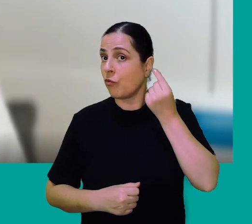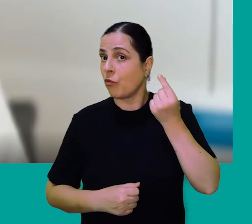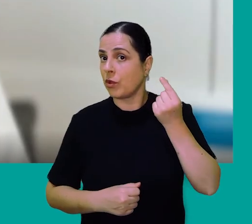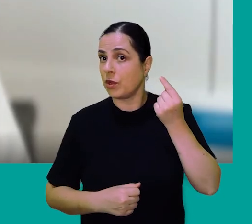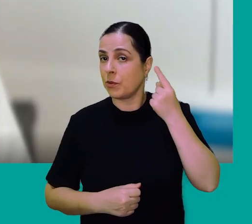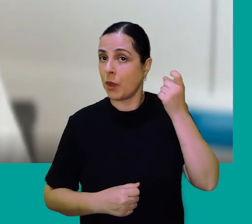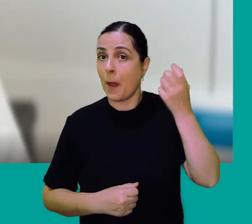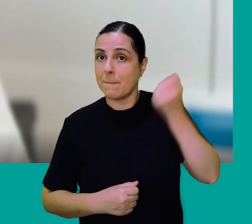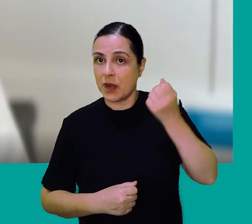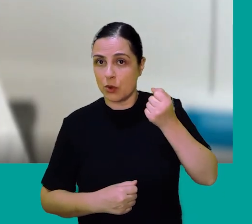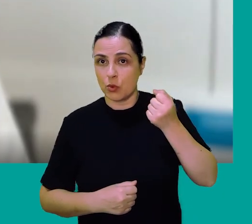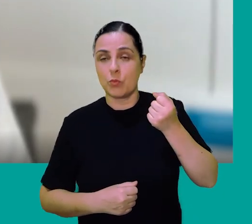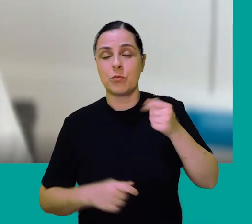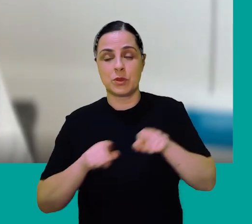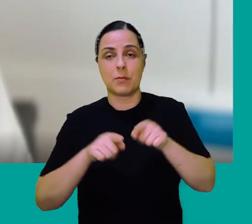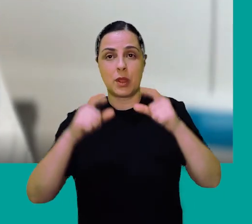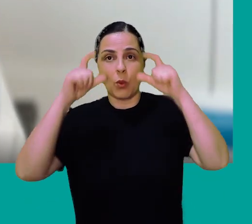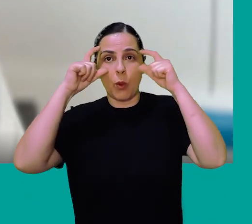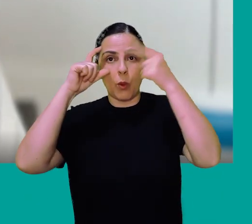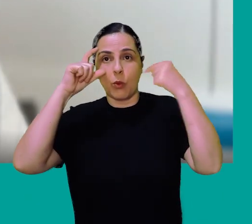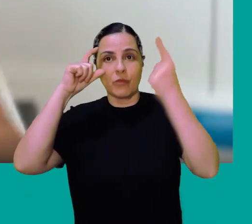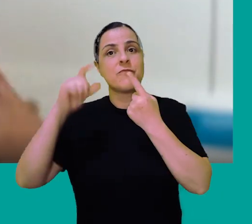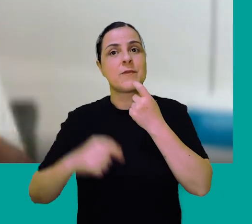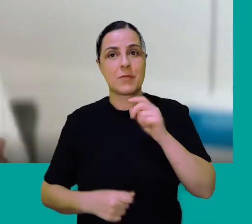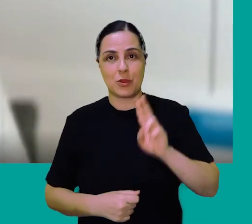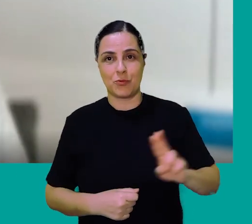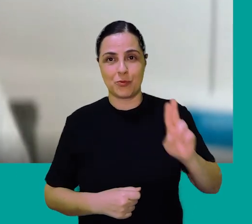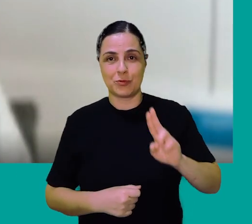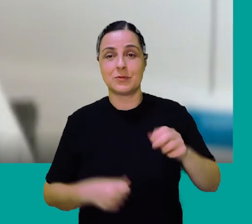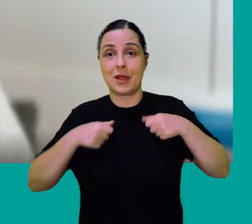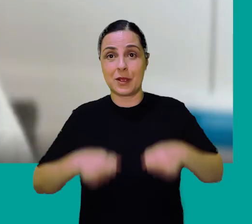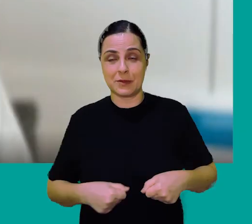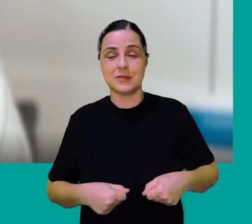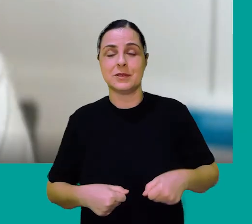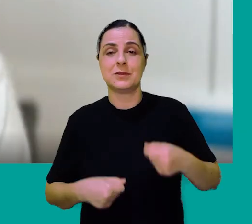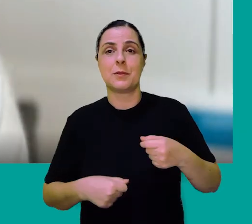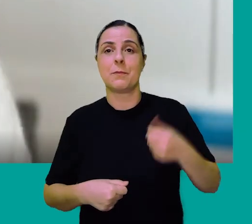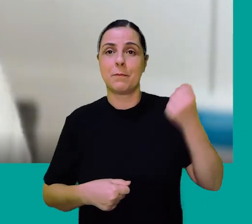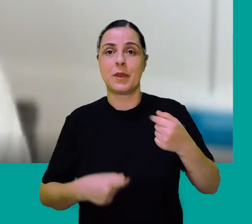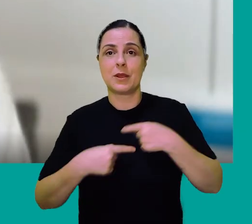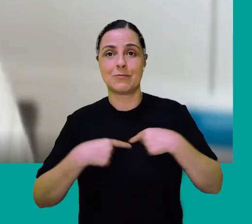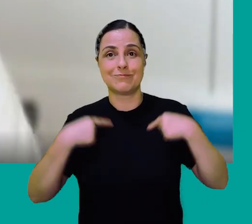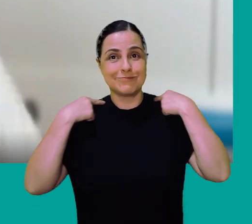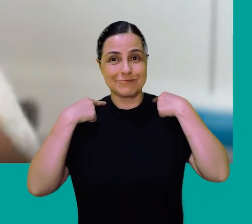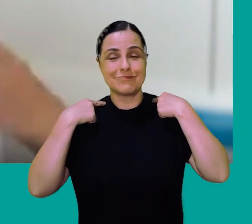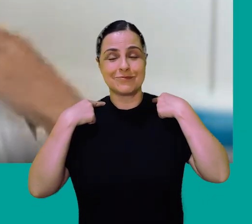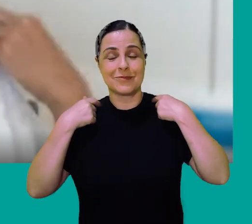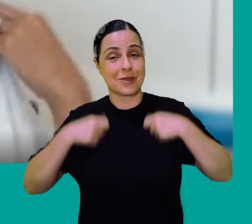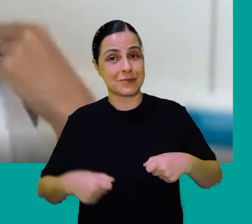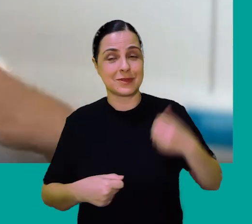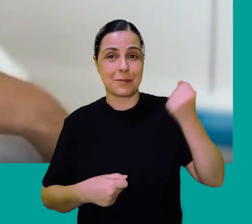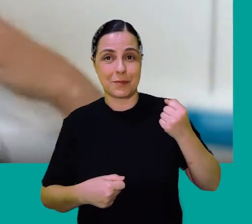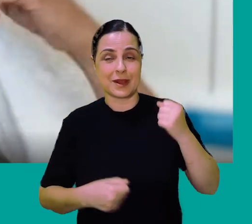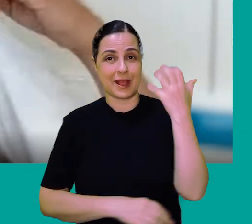orelha e um óculos de aro vermelho. Na minha camiseta branca, uma correntinha em cima, eu vou esconder ela. Uma camiseta branca com